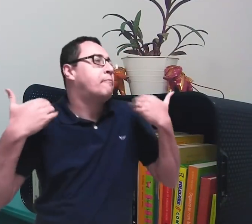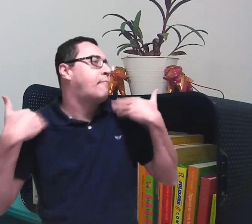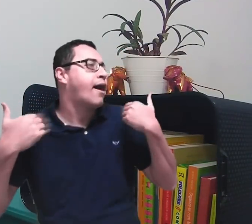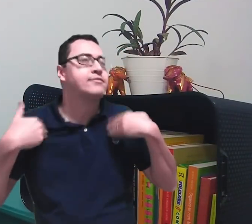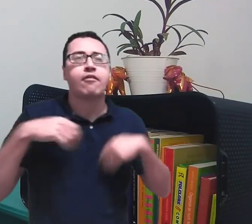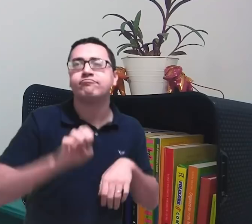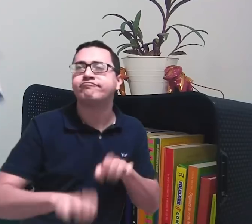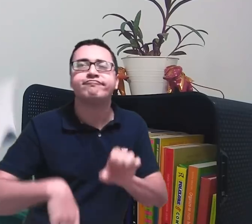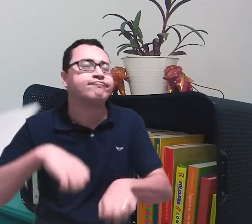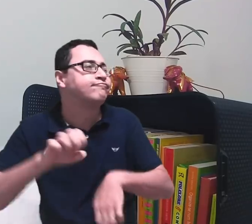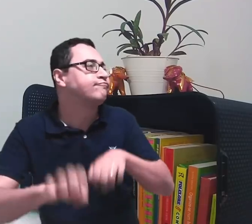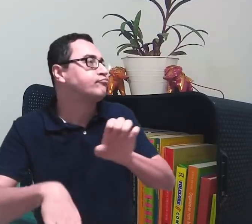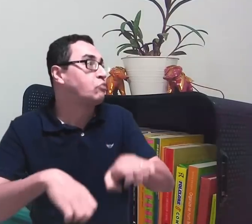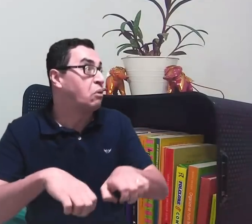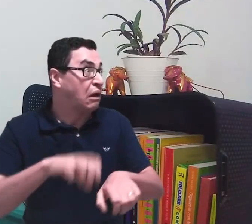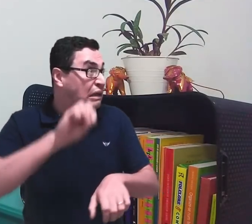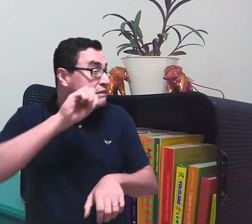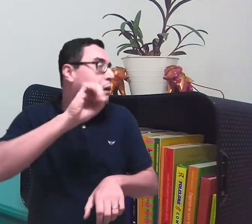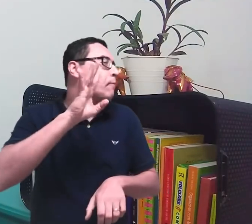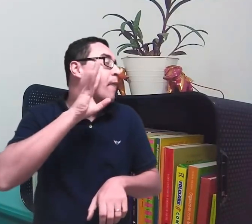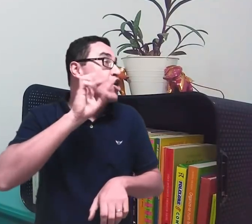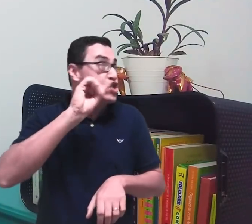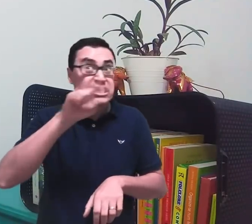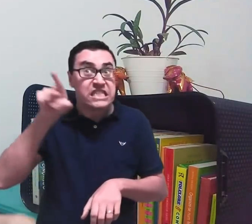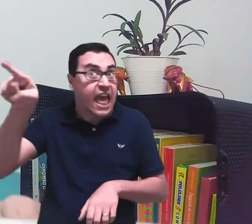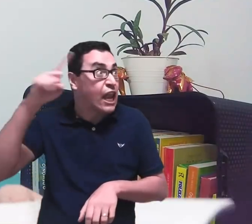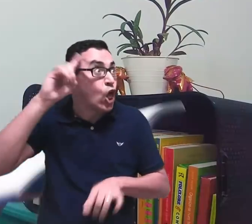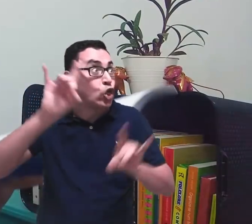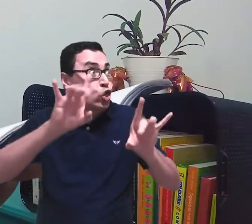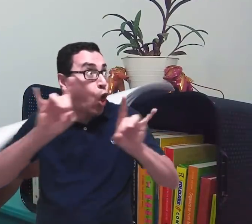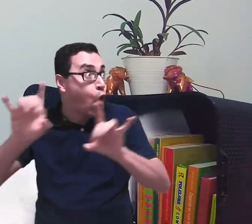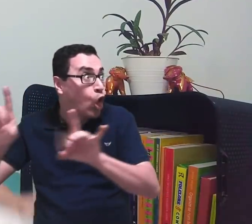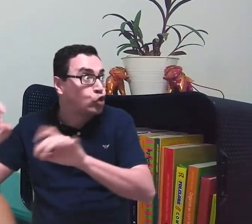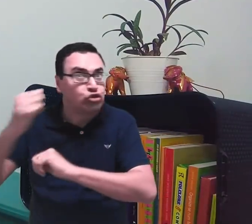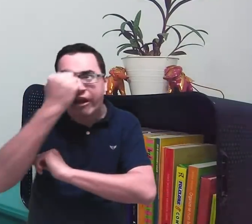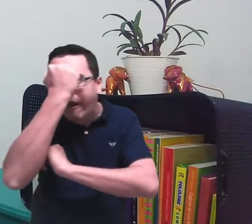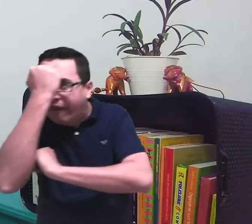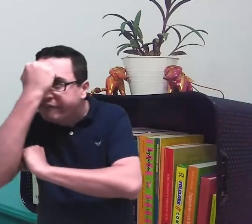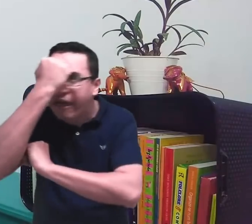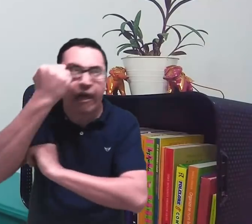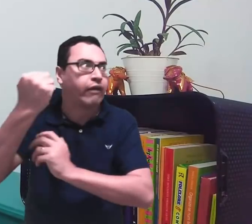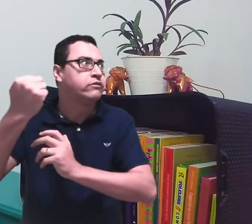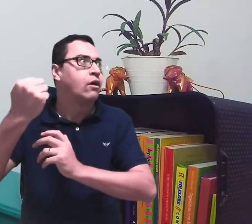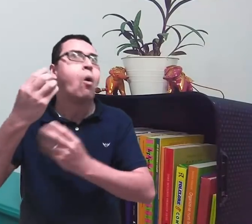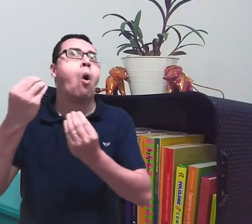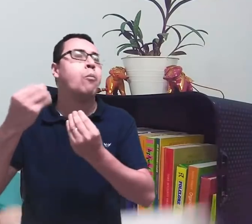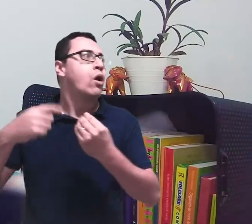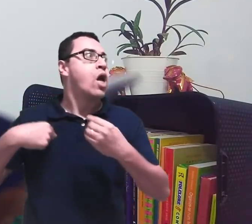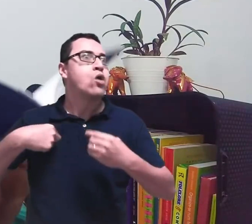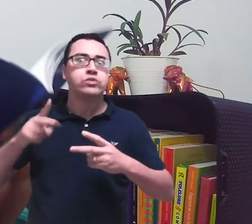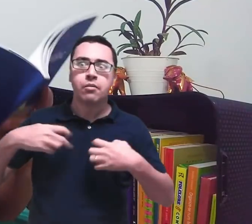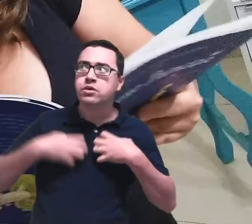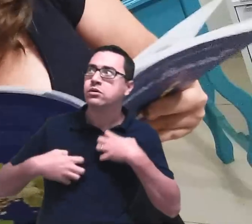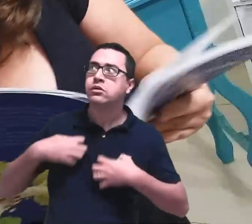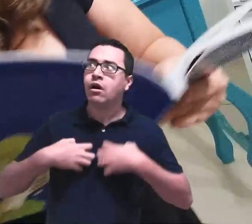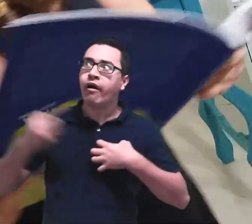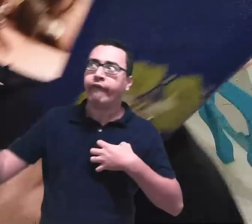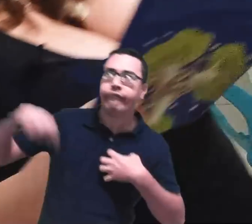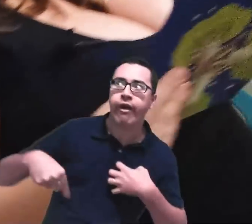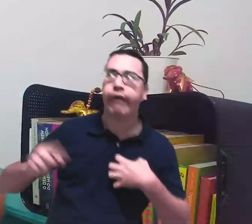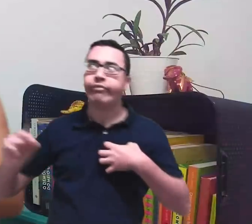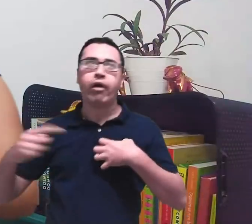qualquer dia, todos os dias seriam iguais. E eu nunca teria minha folga.